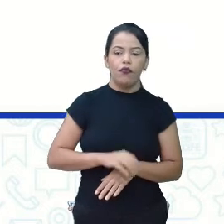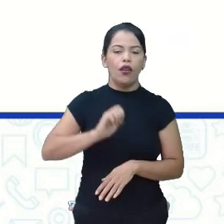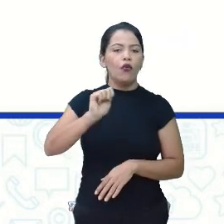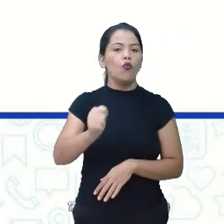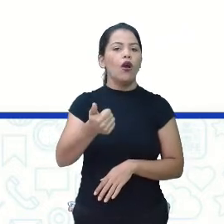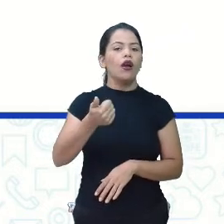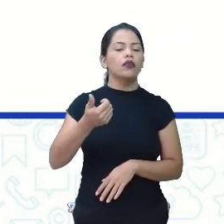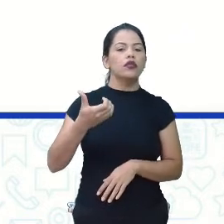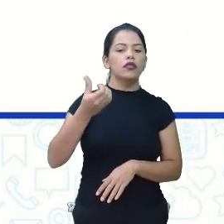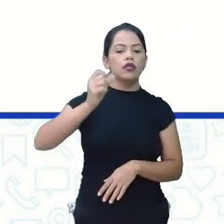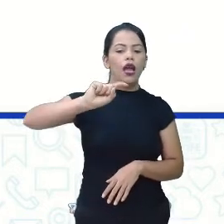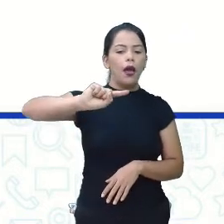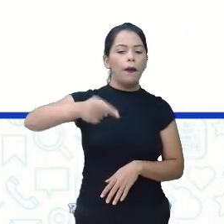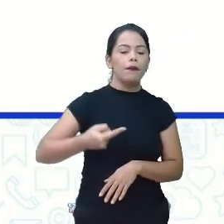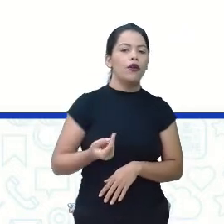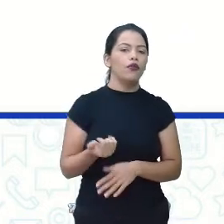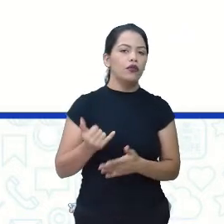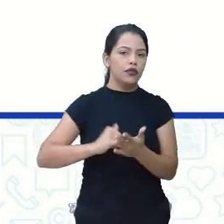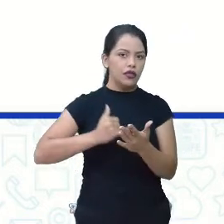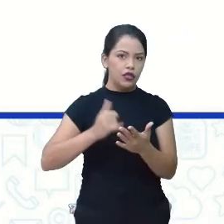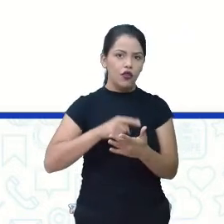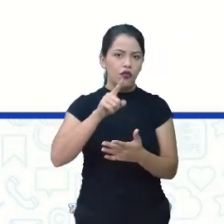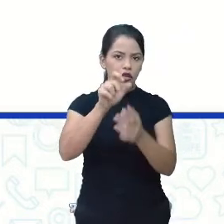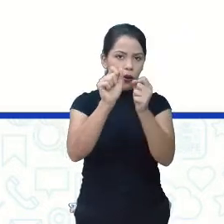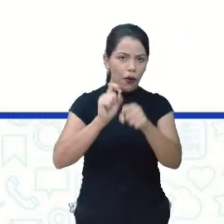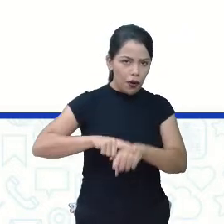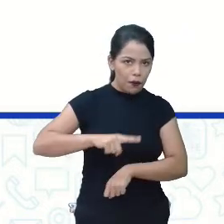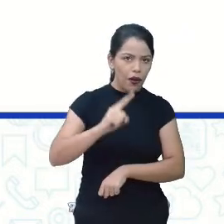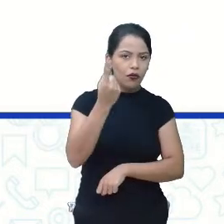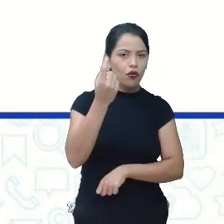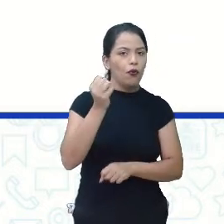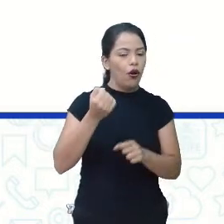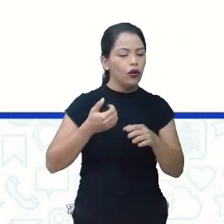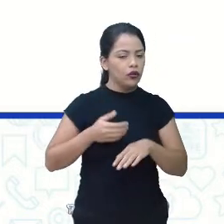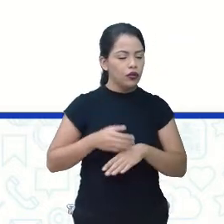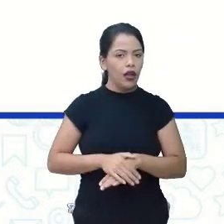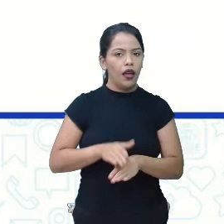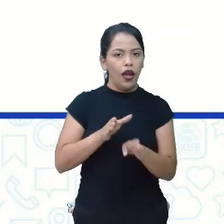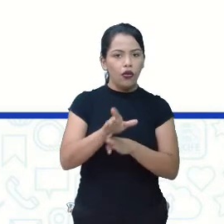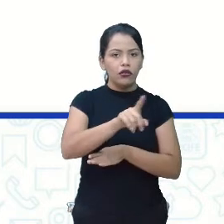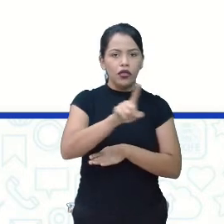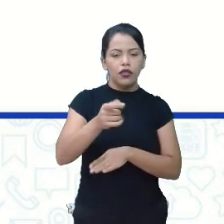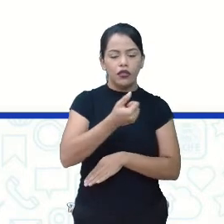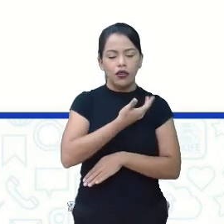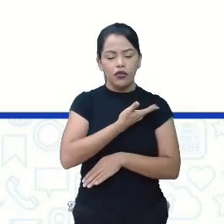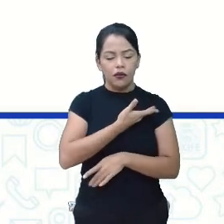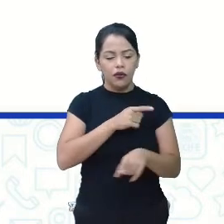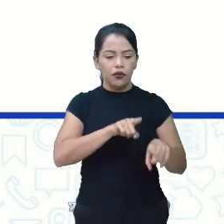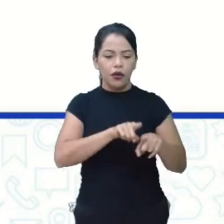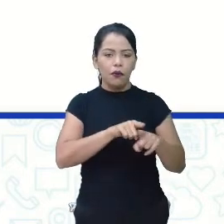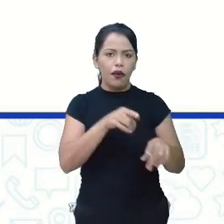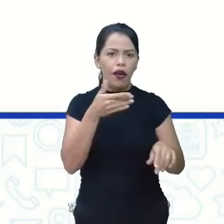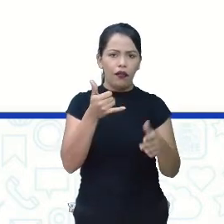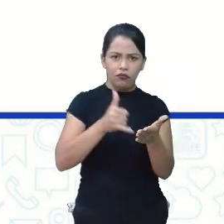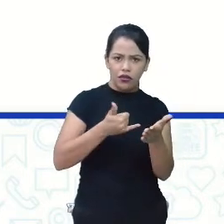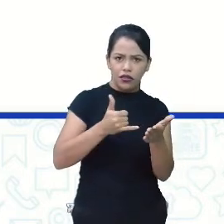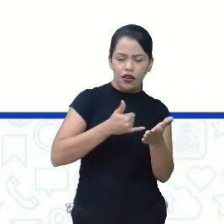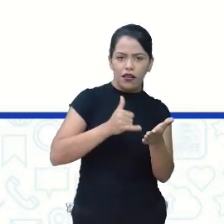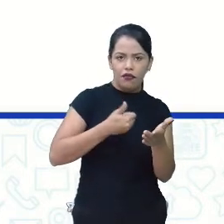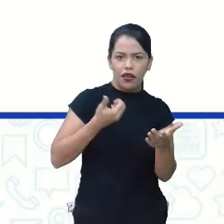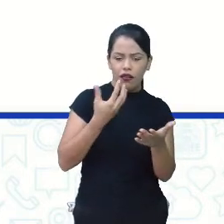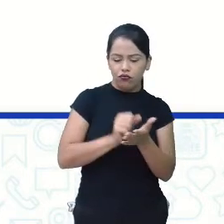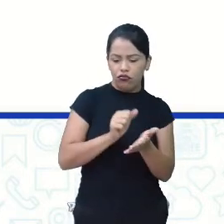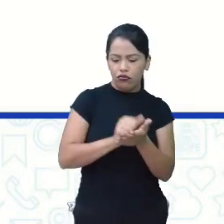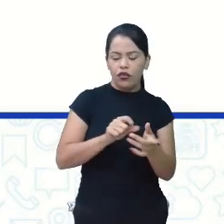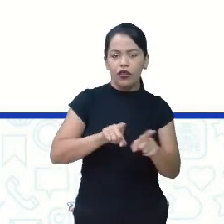você pode ser mais um e pode inclusive recomendar para os seus colegas para começar a entrar aqui e interagir com a gente, ó.